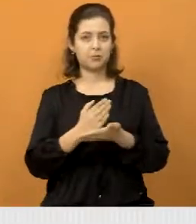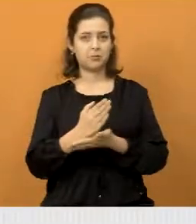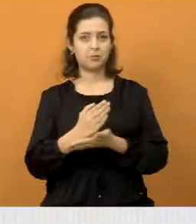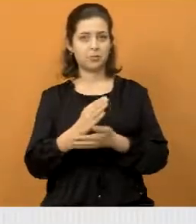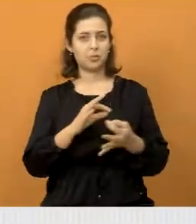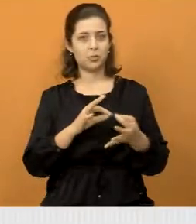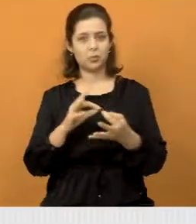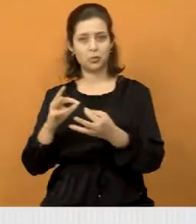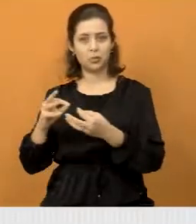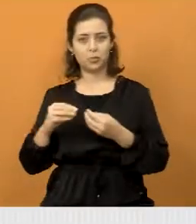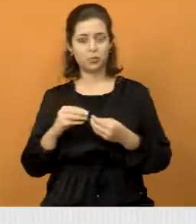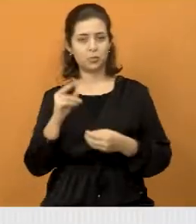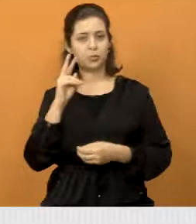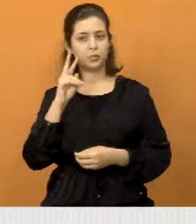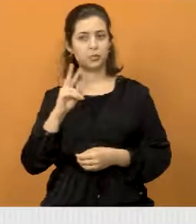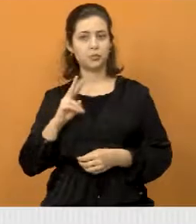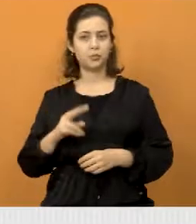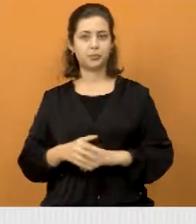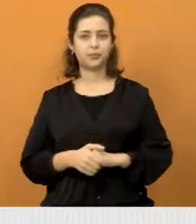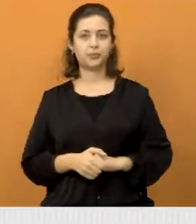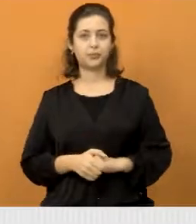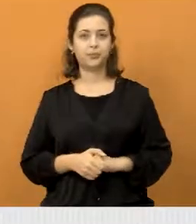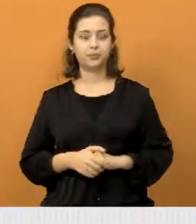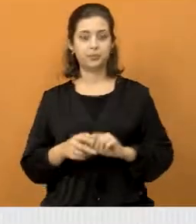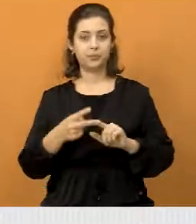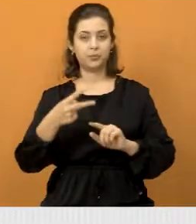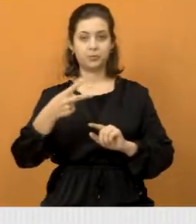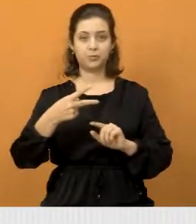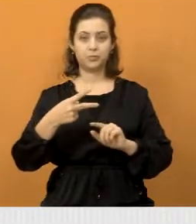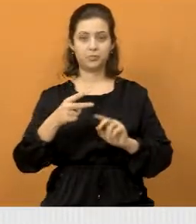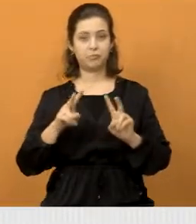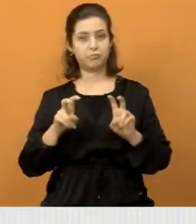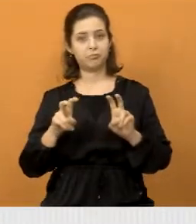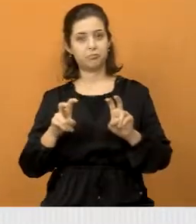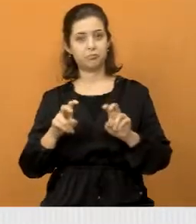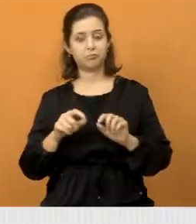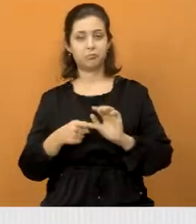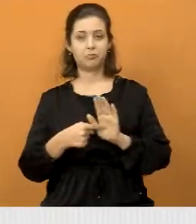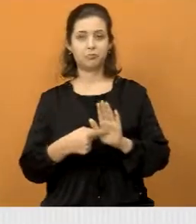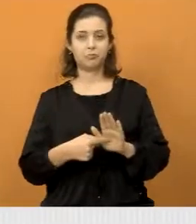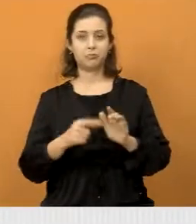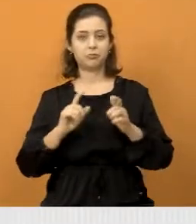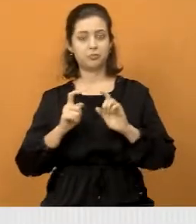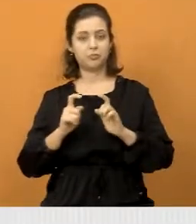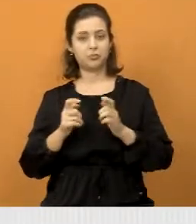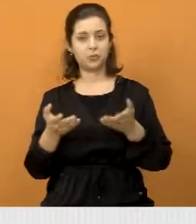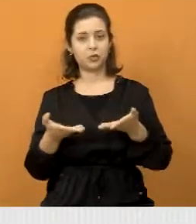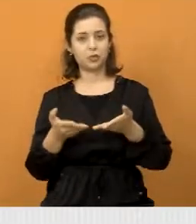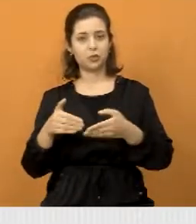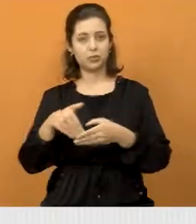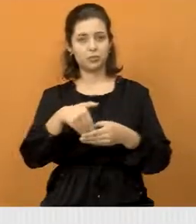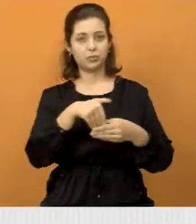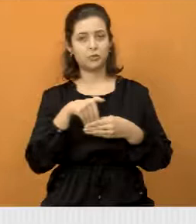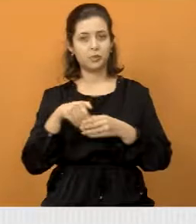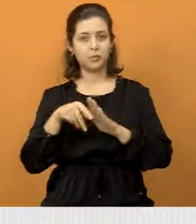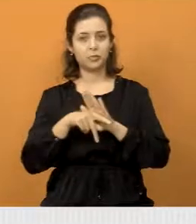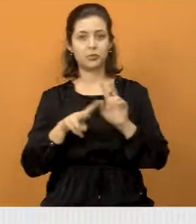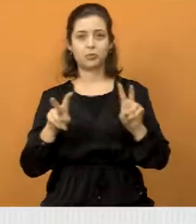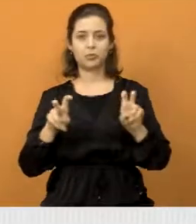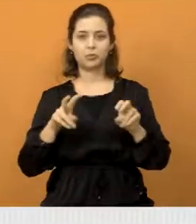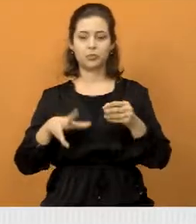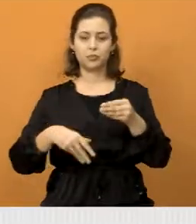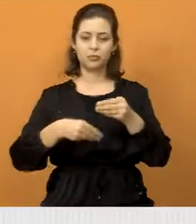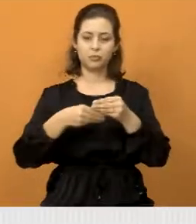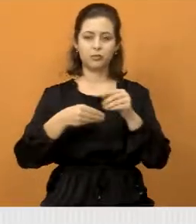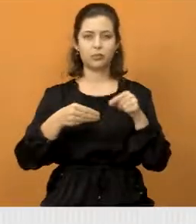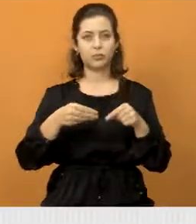por unanimidade dos vereadores o segundo projeto apresentado na sessão desta câmera foi o projeto que acrescenta